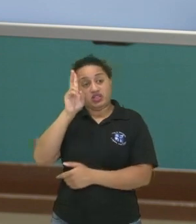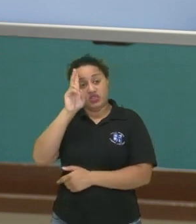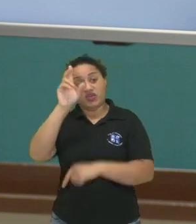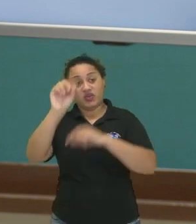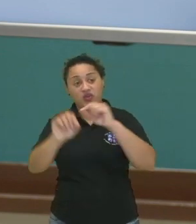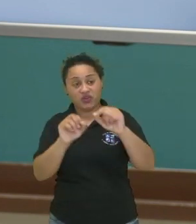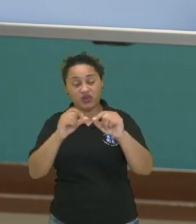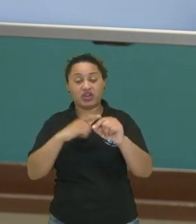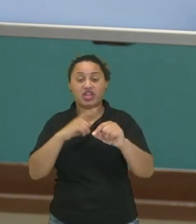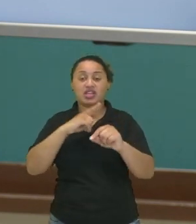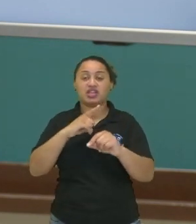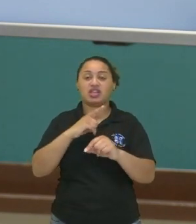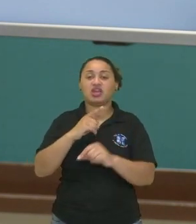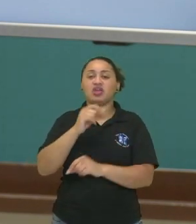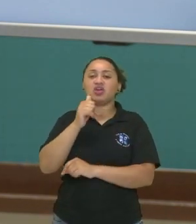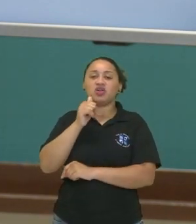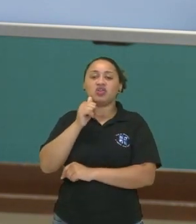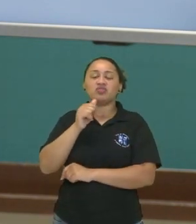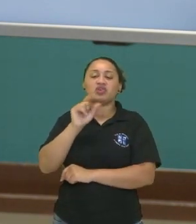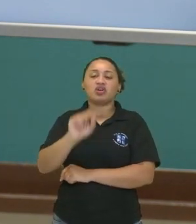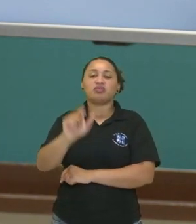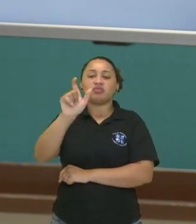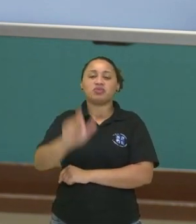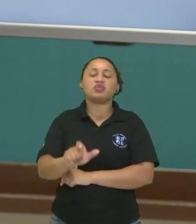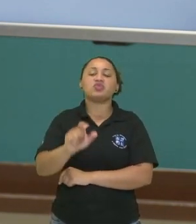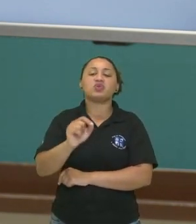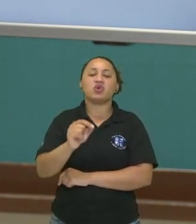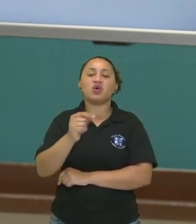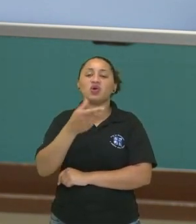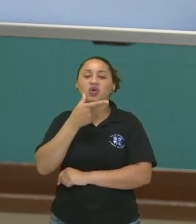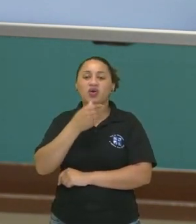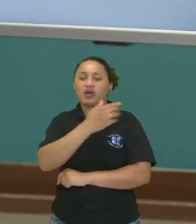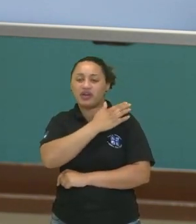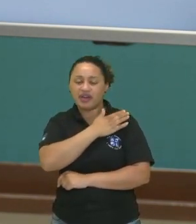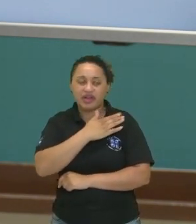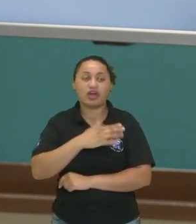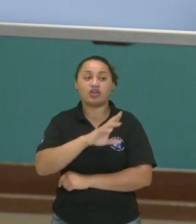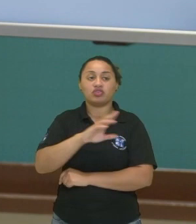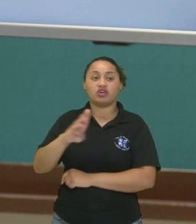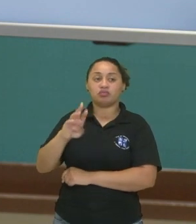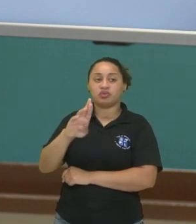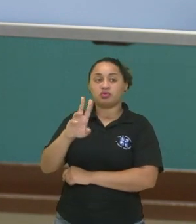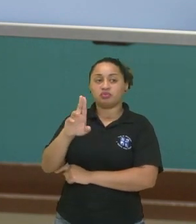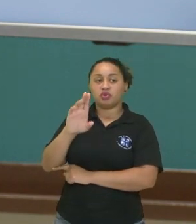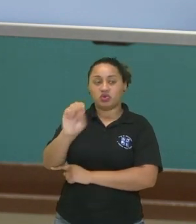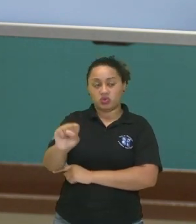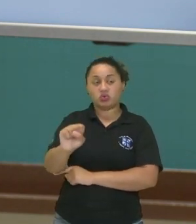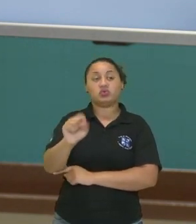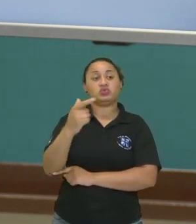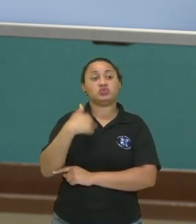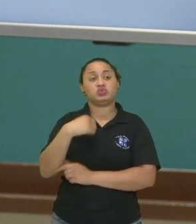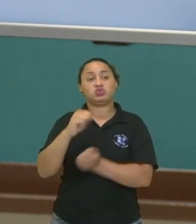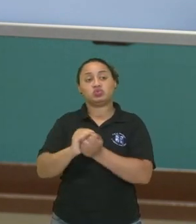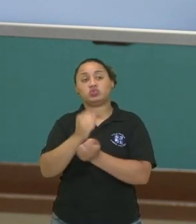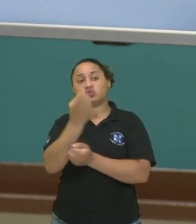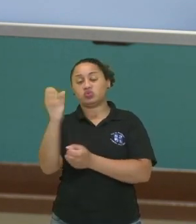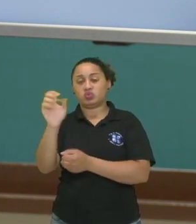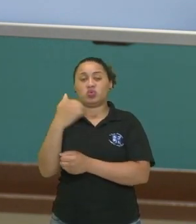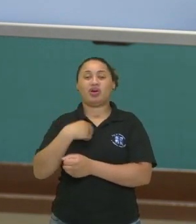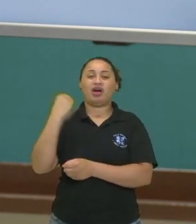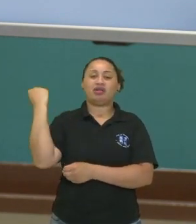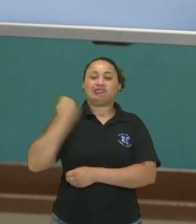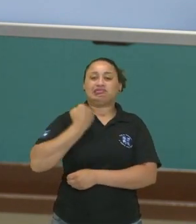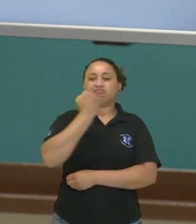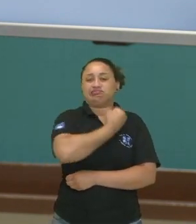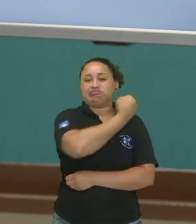um afilhado chamado Brutus teria, junto com outros senadores, esfaqueado Júlio César dentro